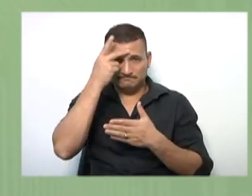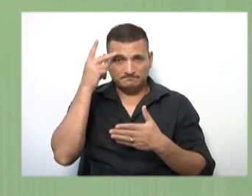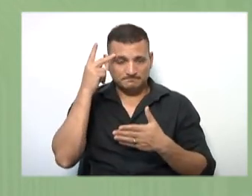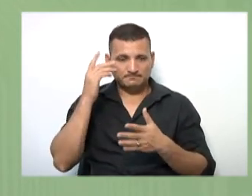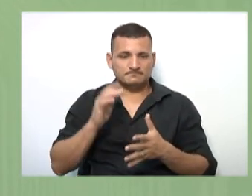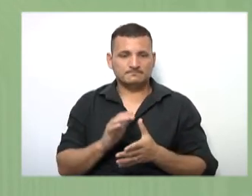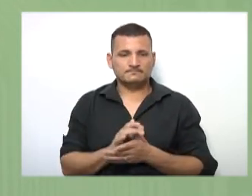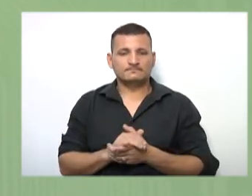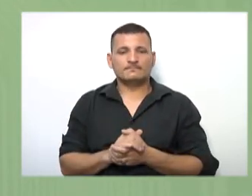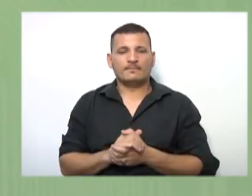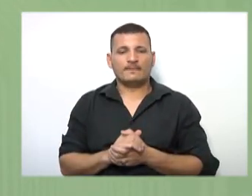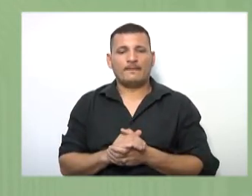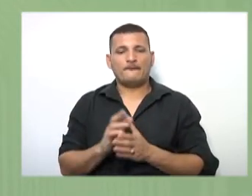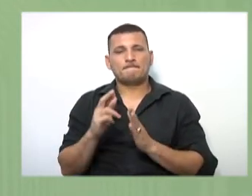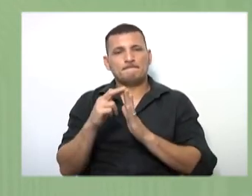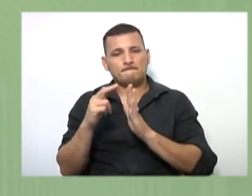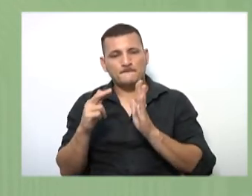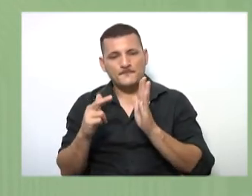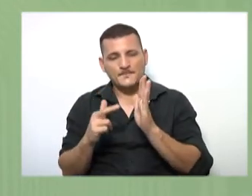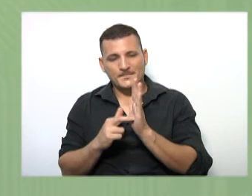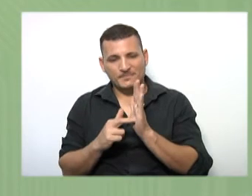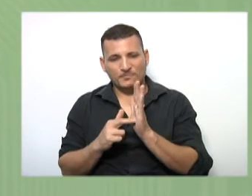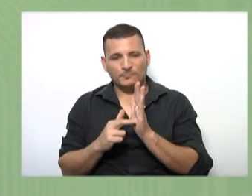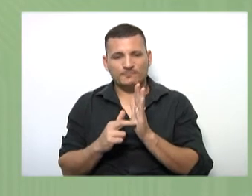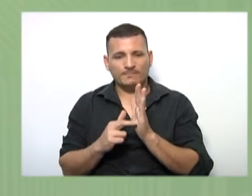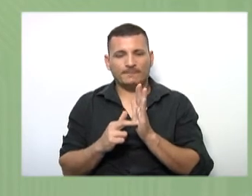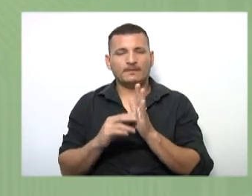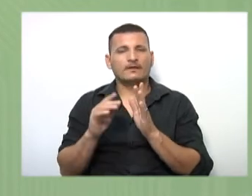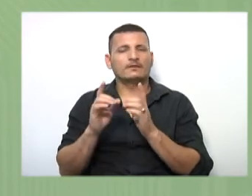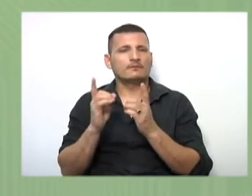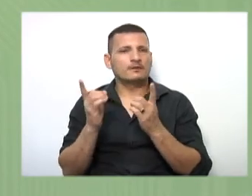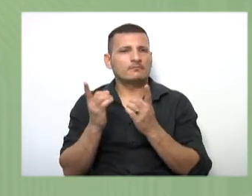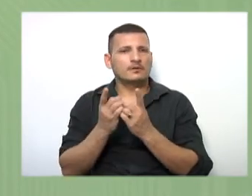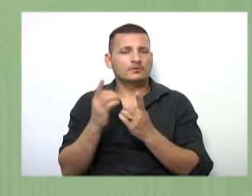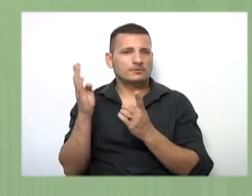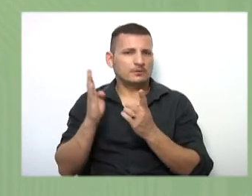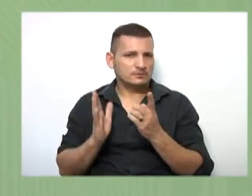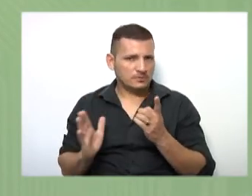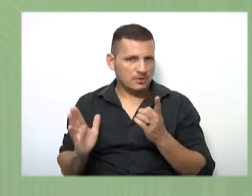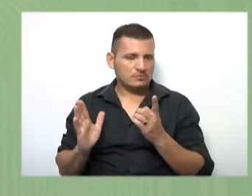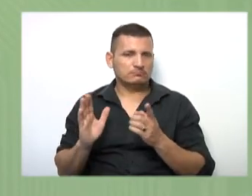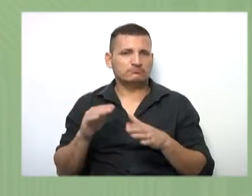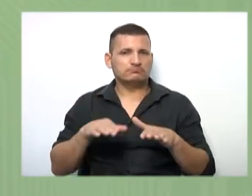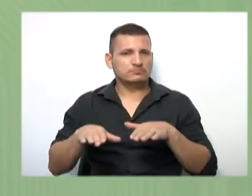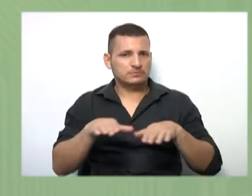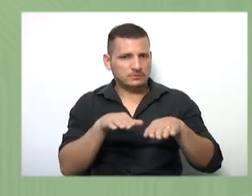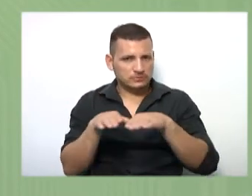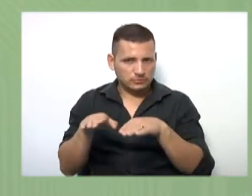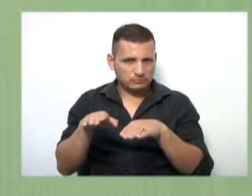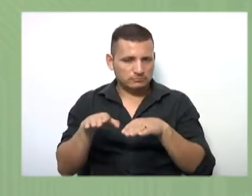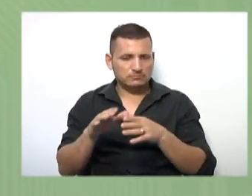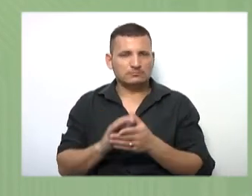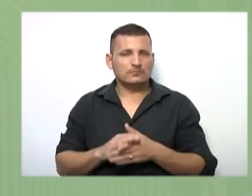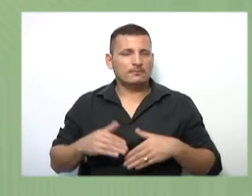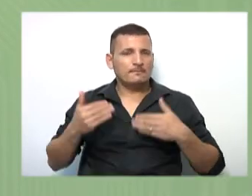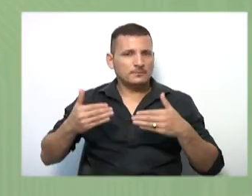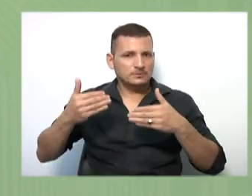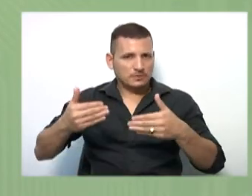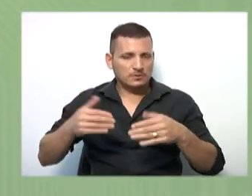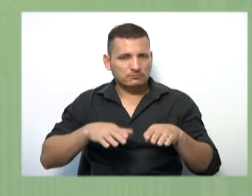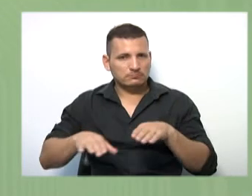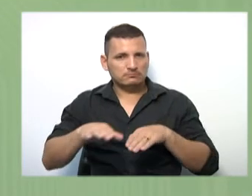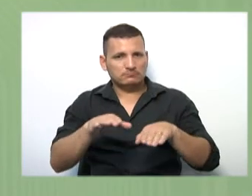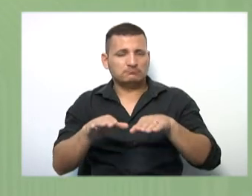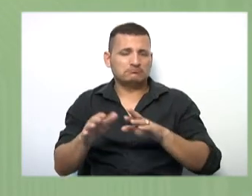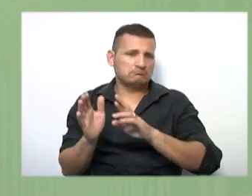As regras do Departamento Nacional de Trânsito, do Ministério dos Transportes e as diversas outras